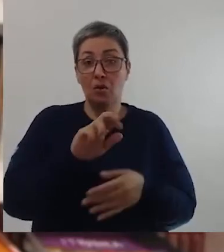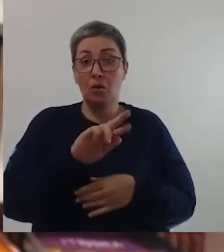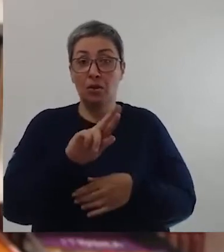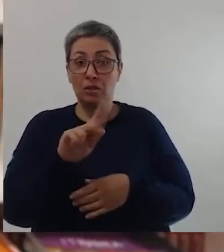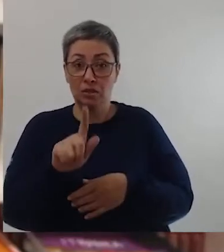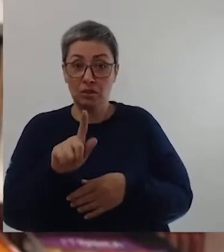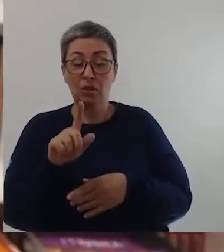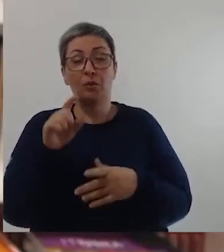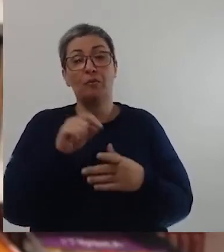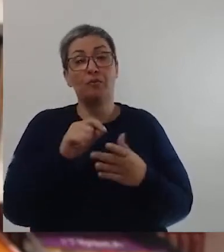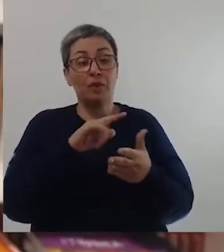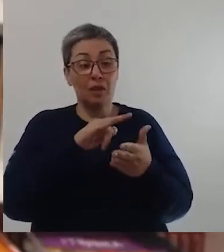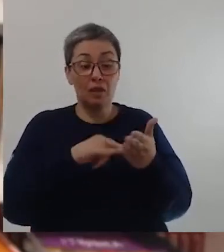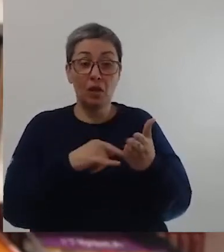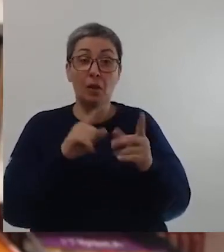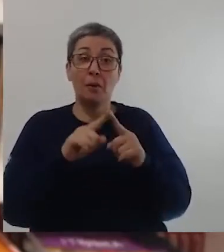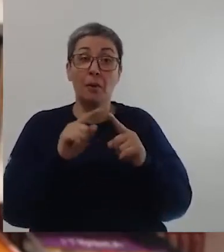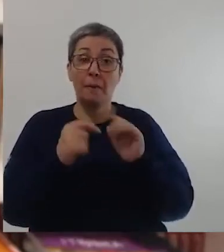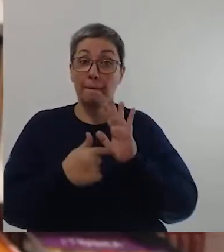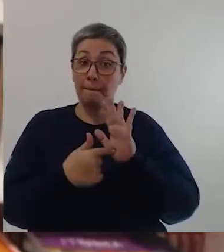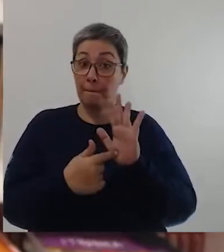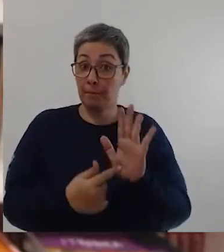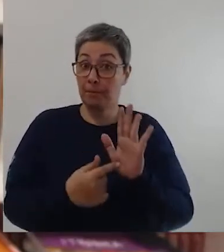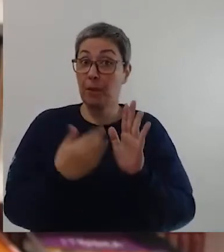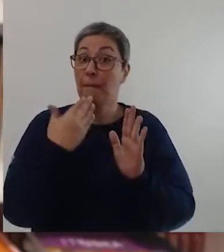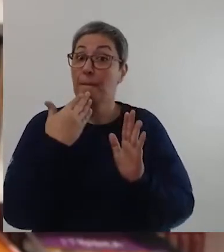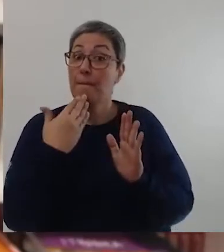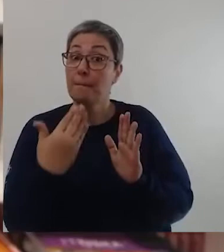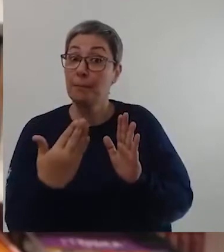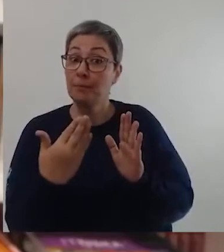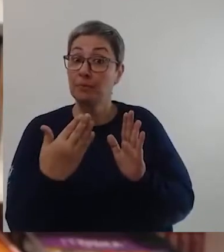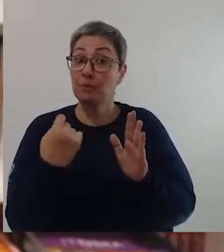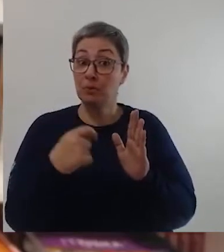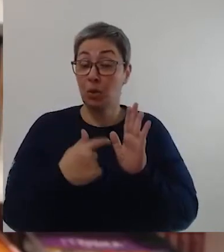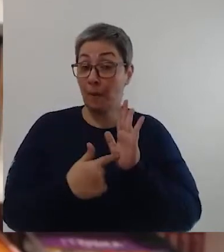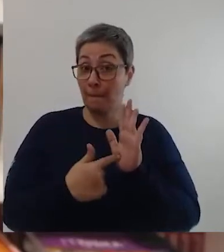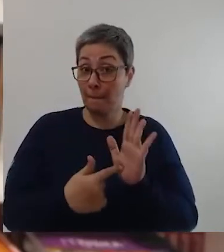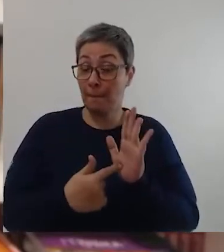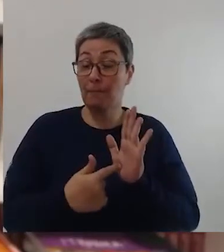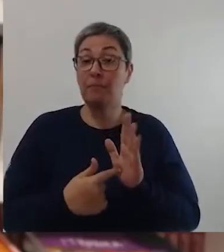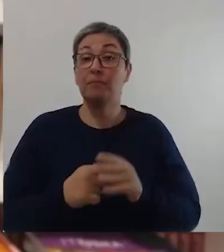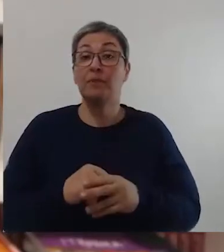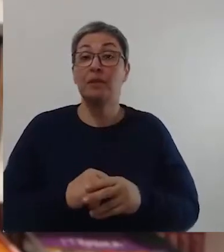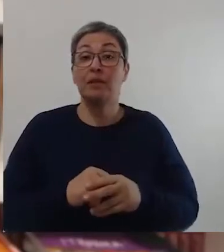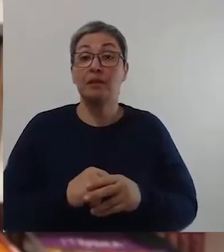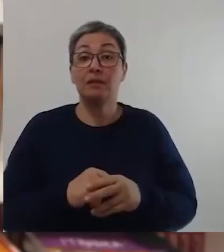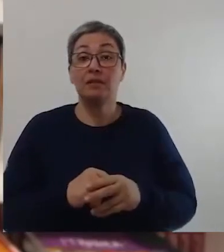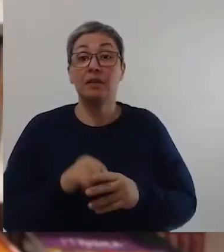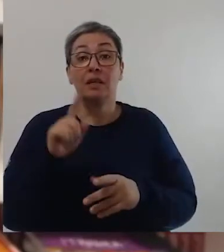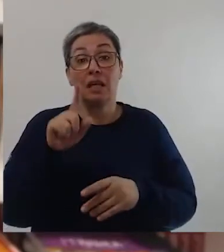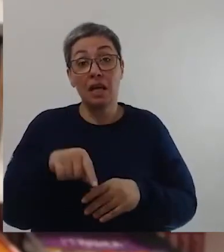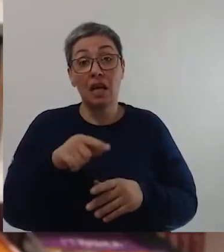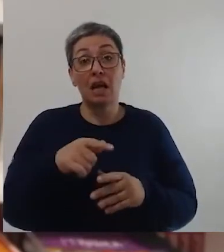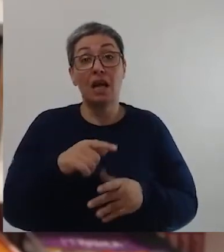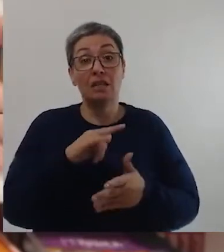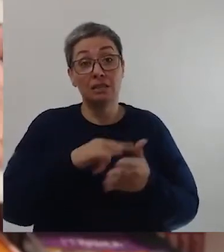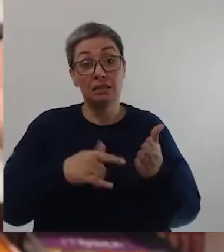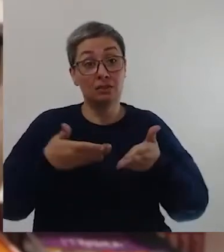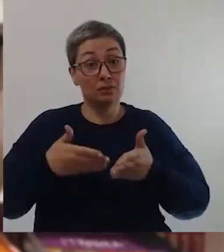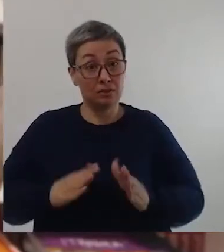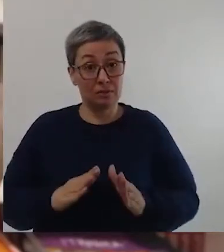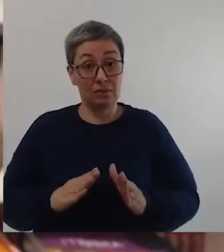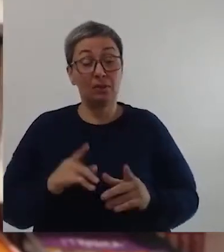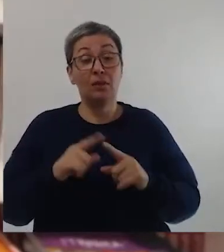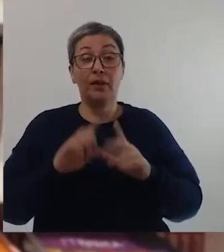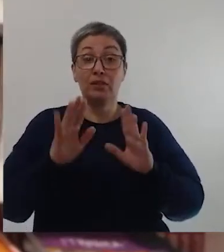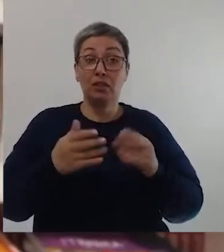g o documento necessário para requerer o registro geral no LG é